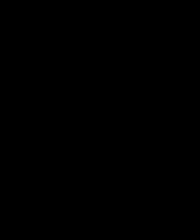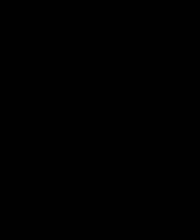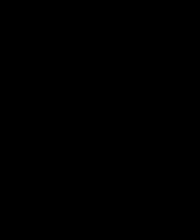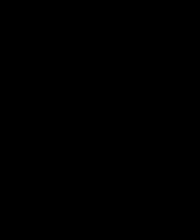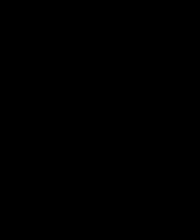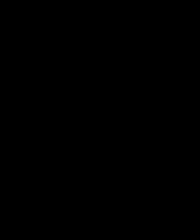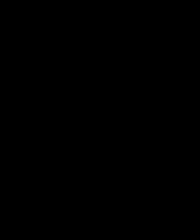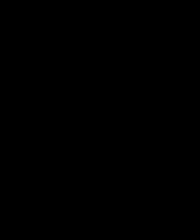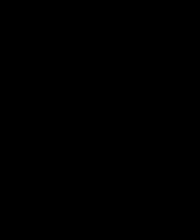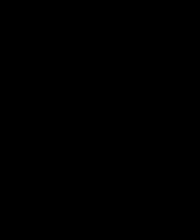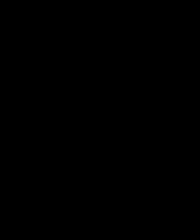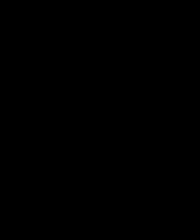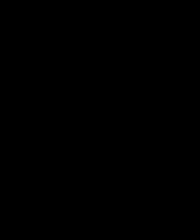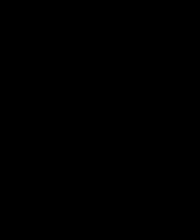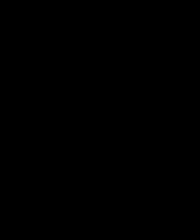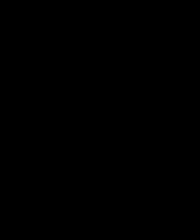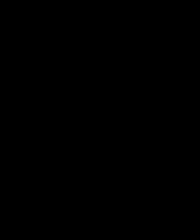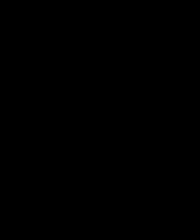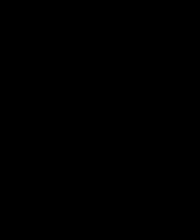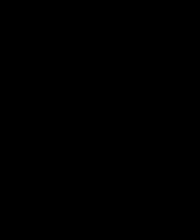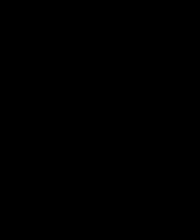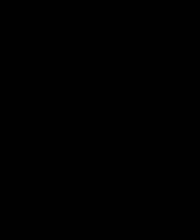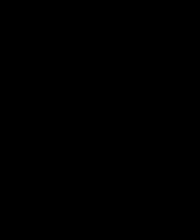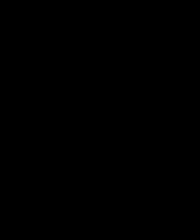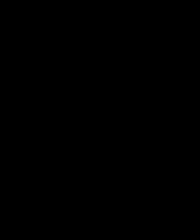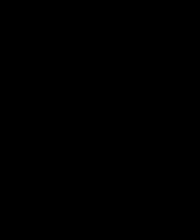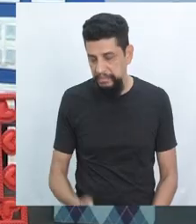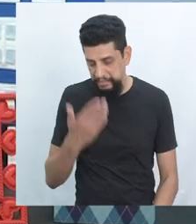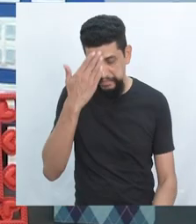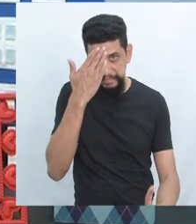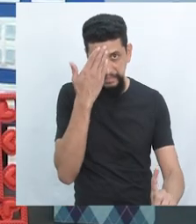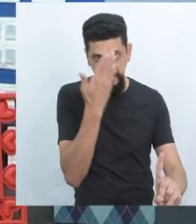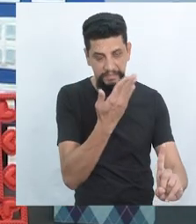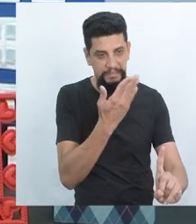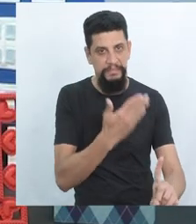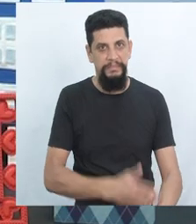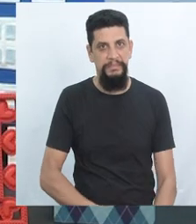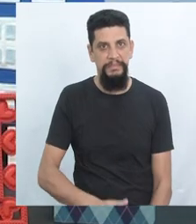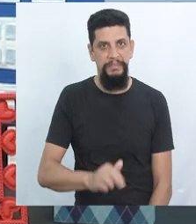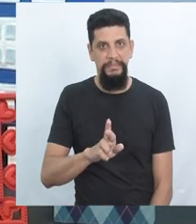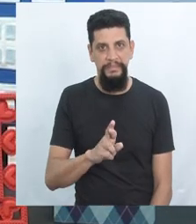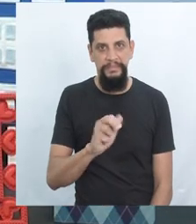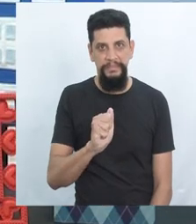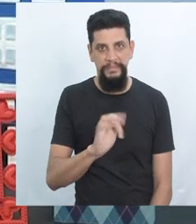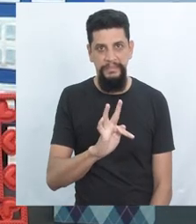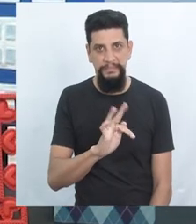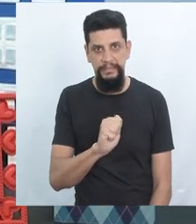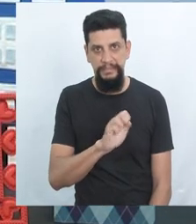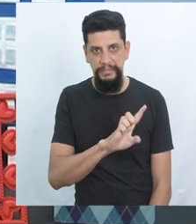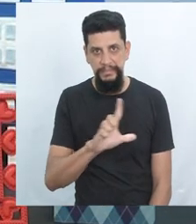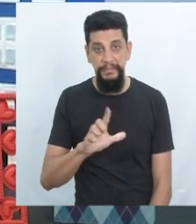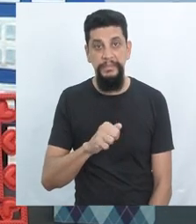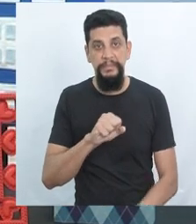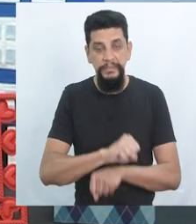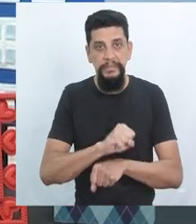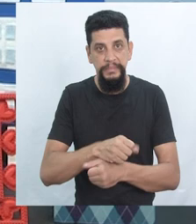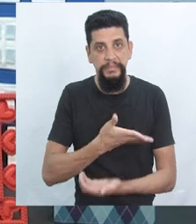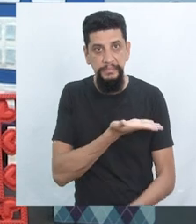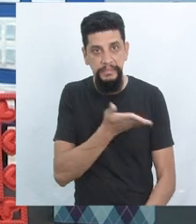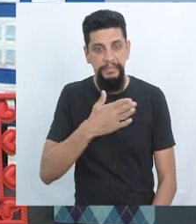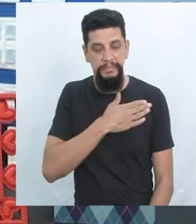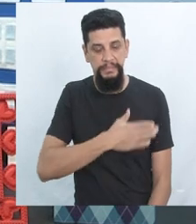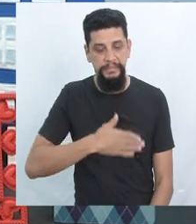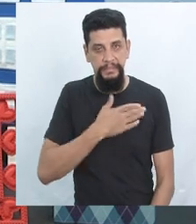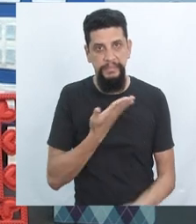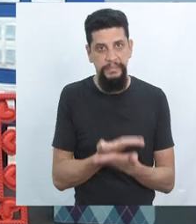Detetives do Prédio Azul, mais um caso para o DPA. Obrigada, Rafael, que lindo! Espero que vocês tenham gostado